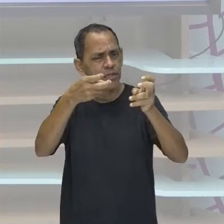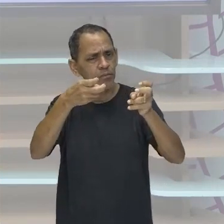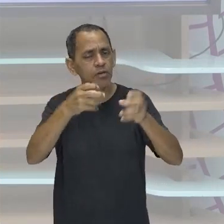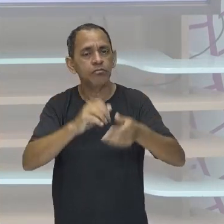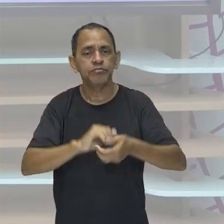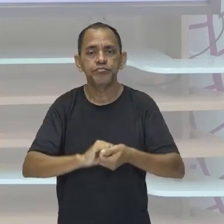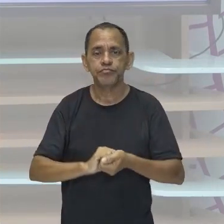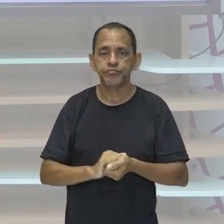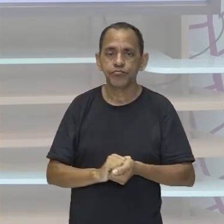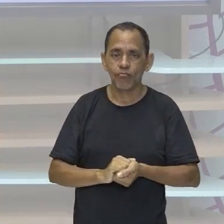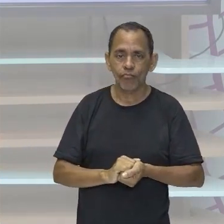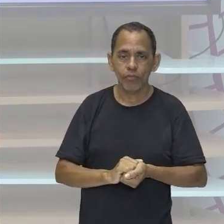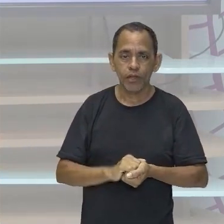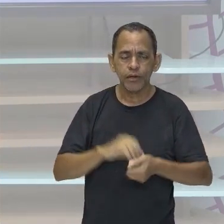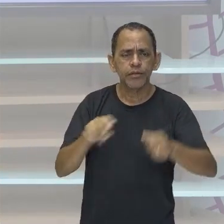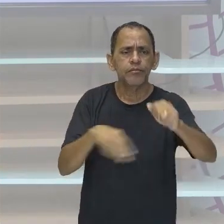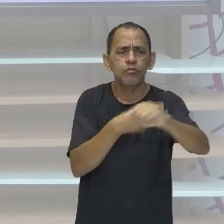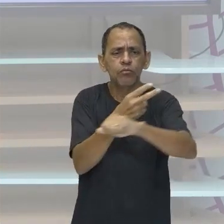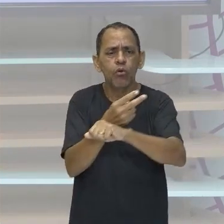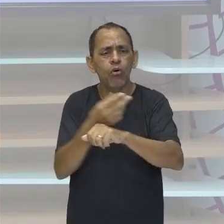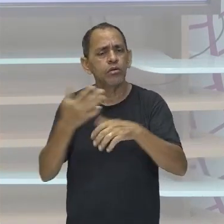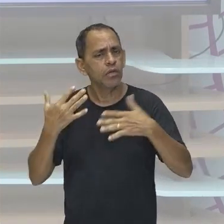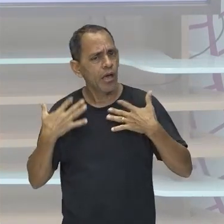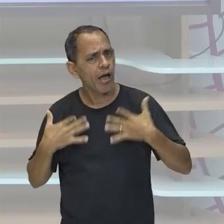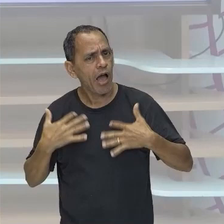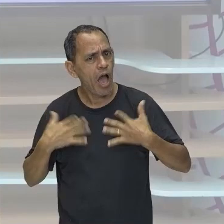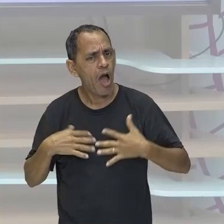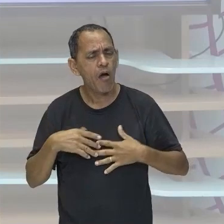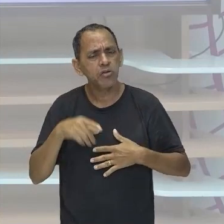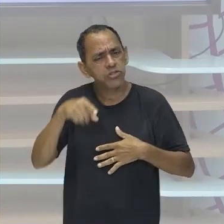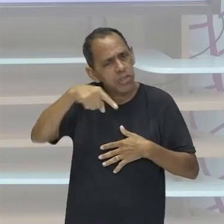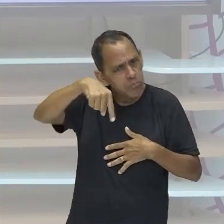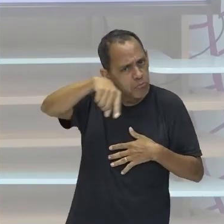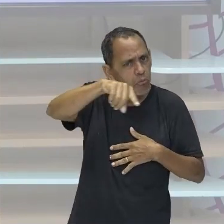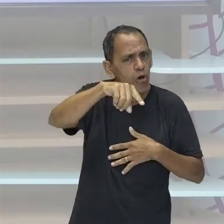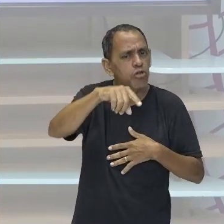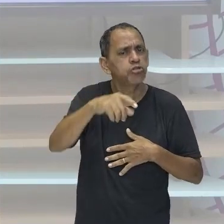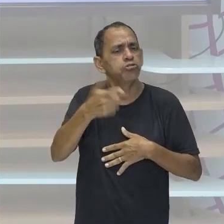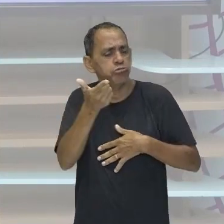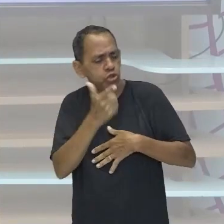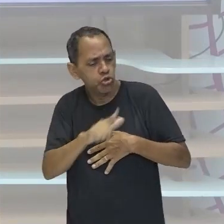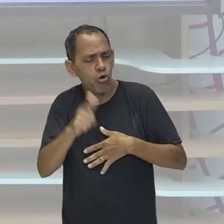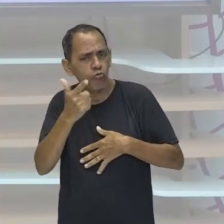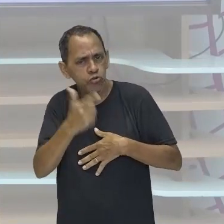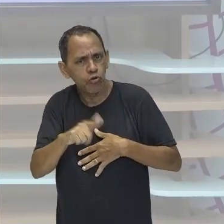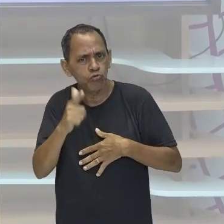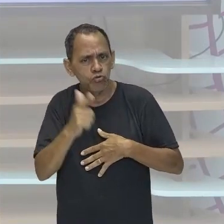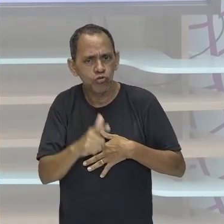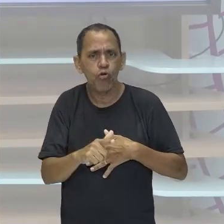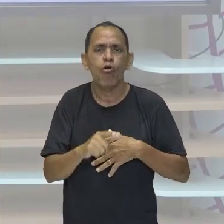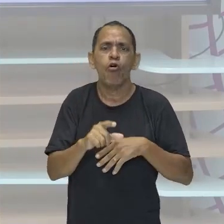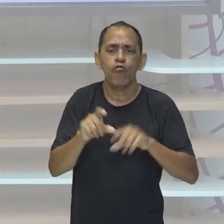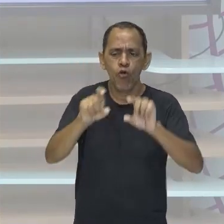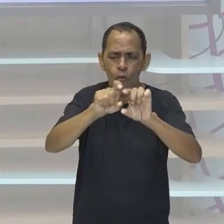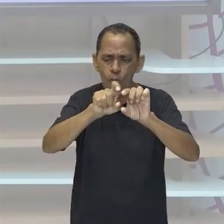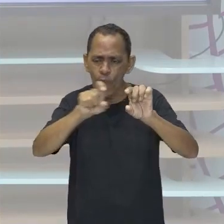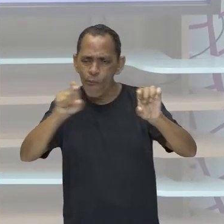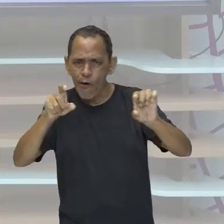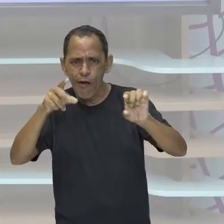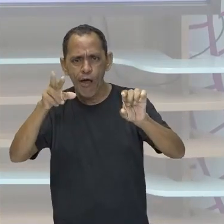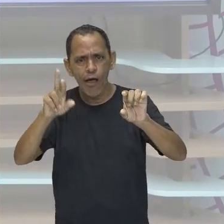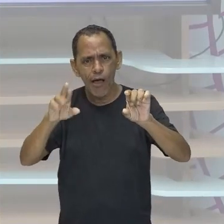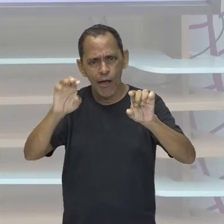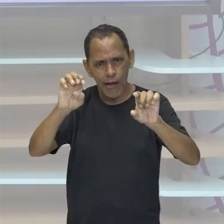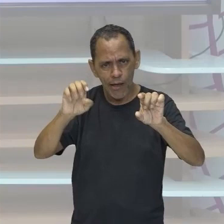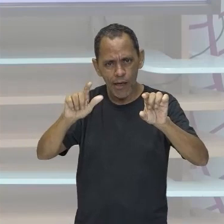com calma, você pode colocar isso em prática. Pegue uma régua, tire o seu sapato,